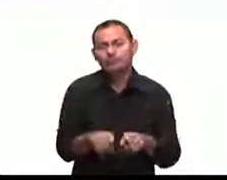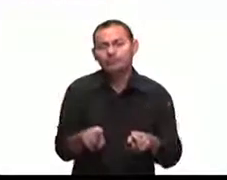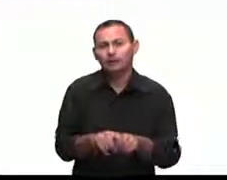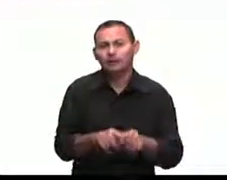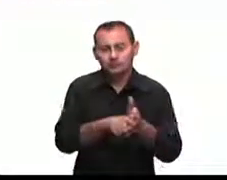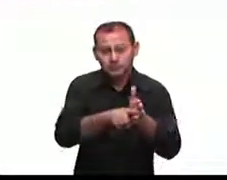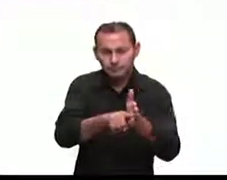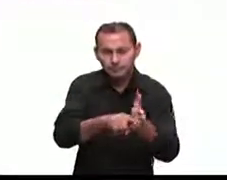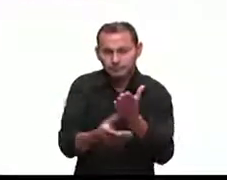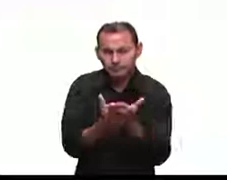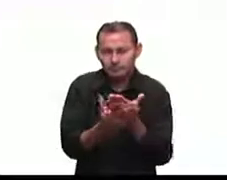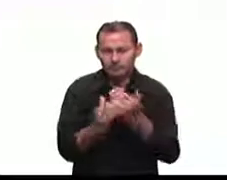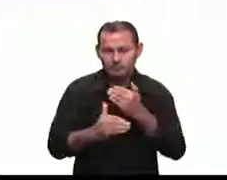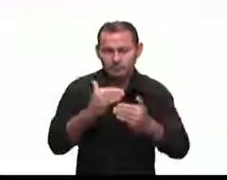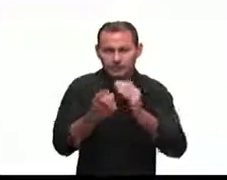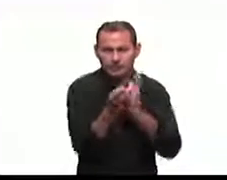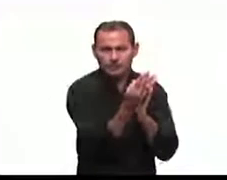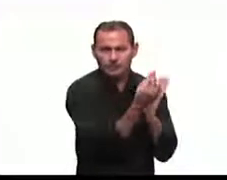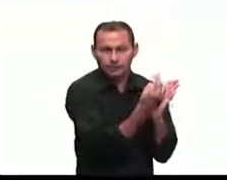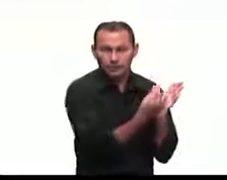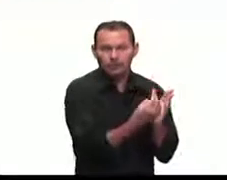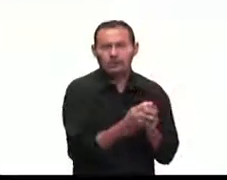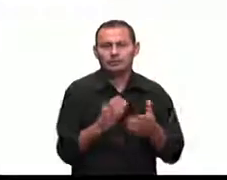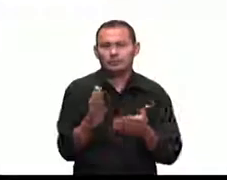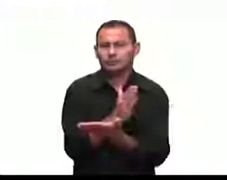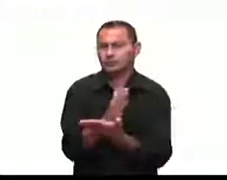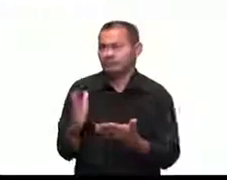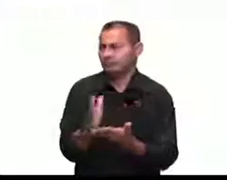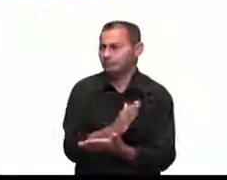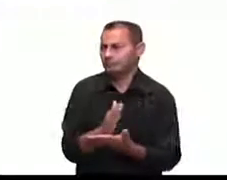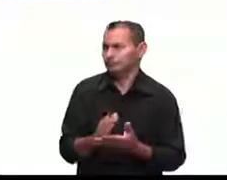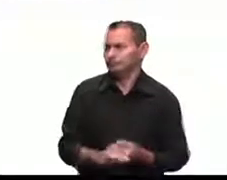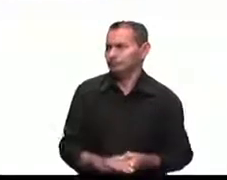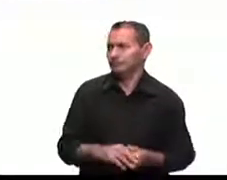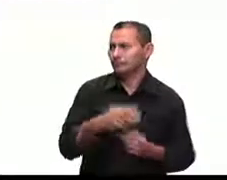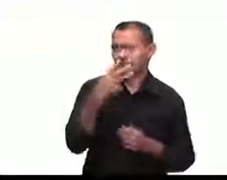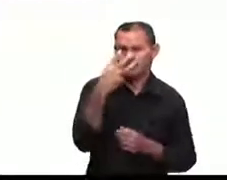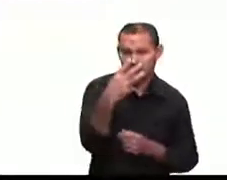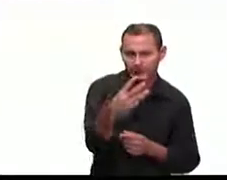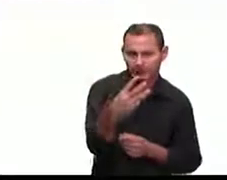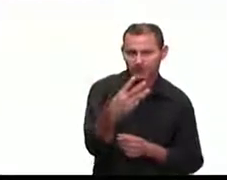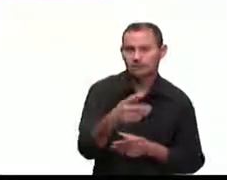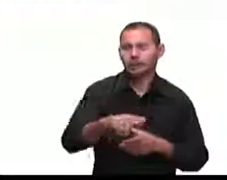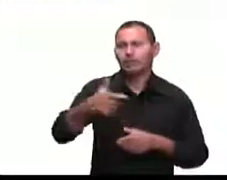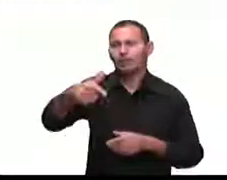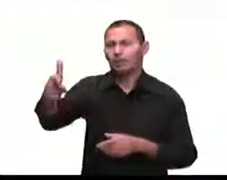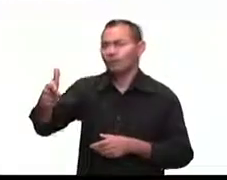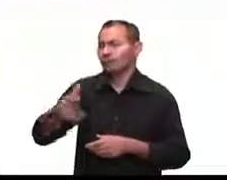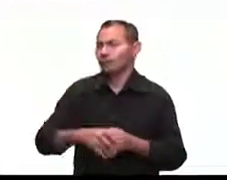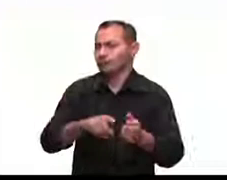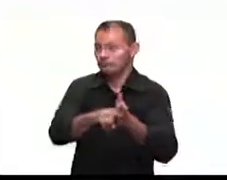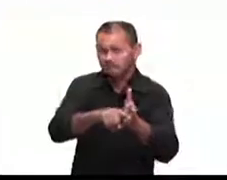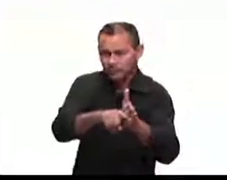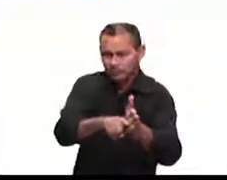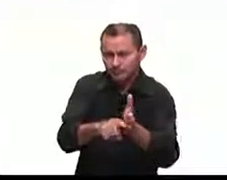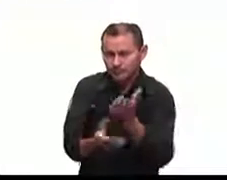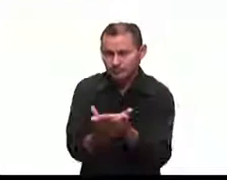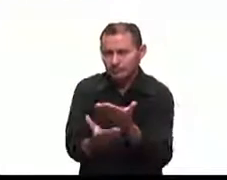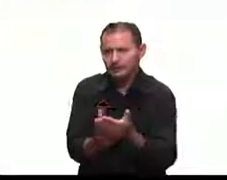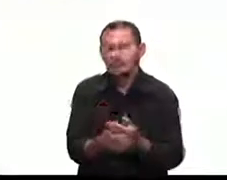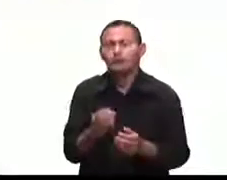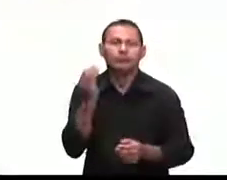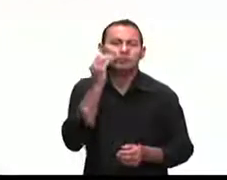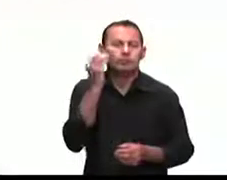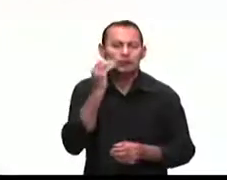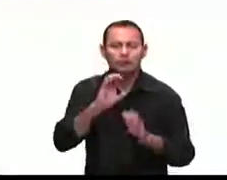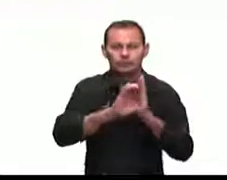essa pesquisa de desenho do produto, ela é dividida em três outras pesquisas: o